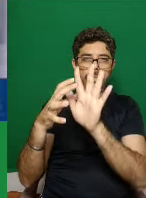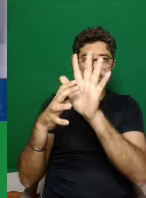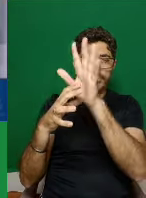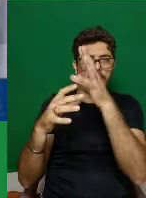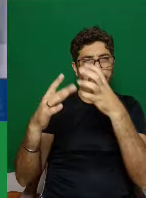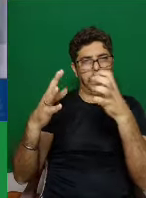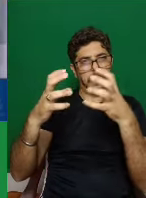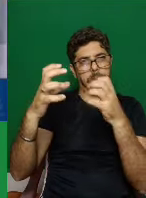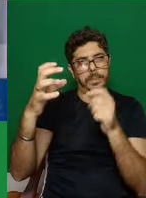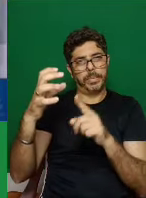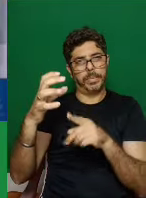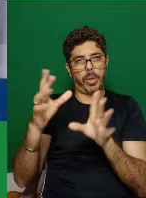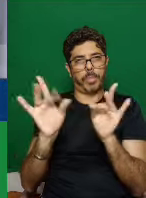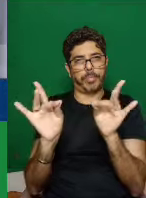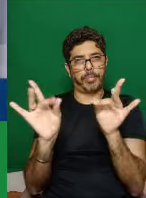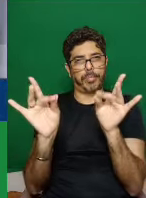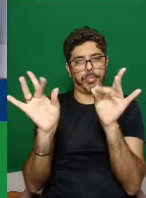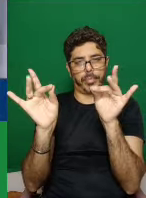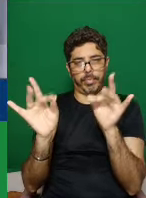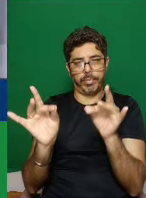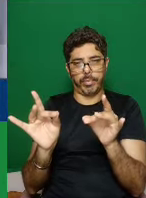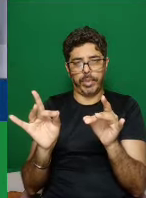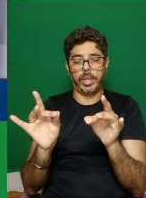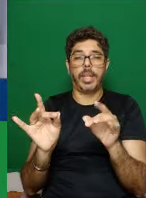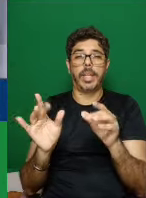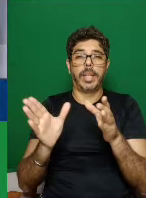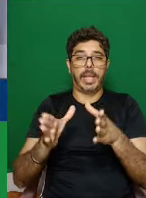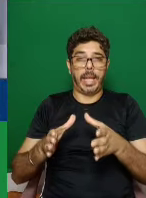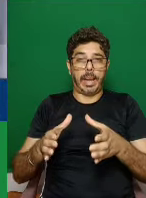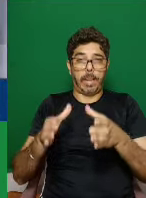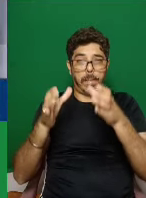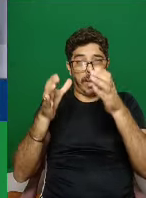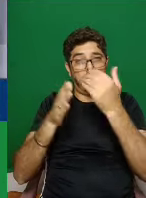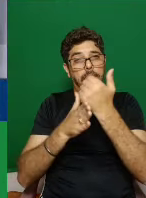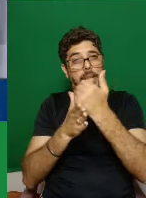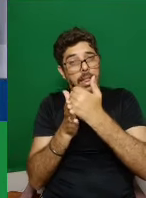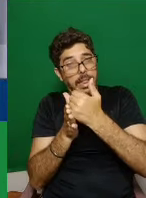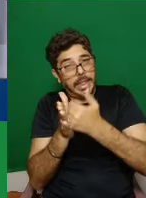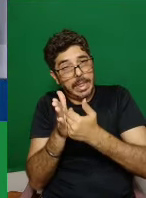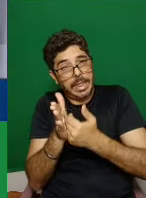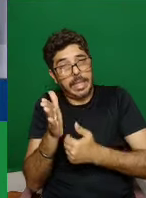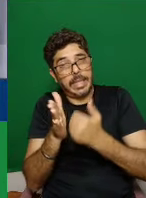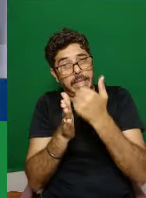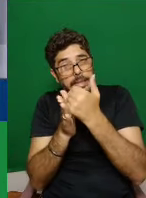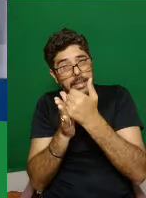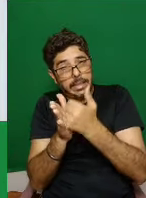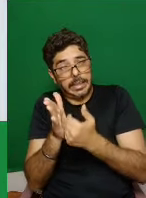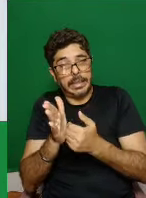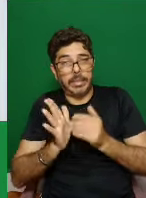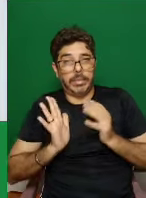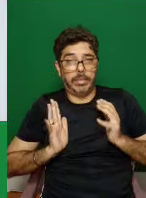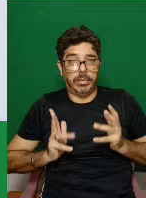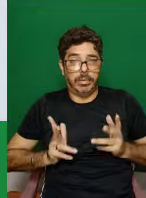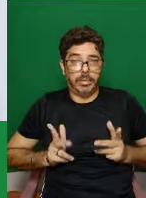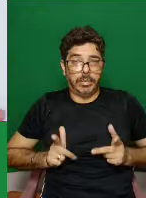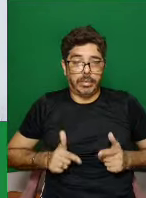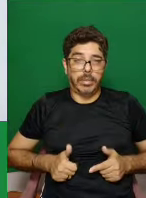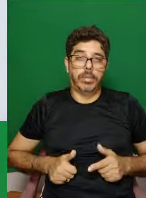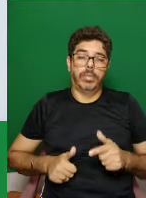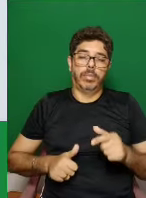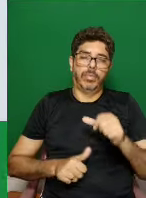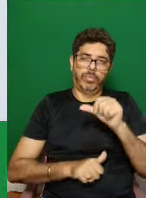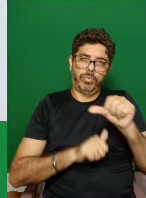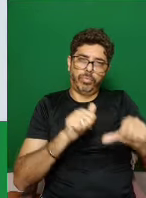Periodicamente, essas placas devem ser limpas para a remoção dos resíduos, que por sua vez devem ser levados a uma área de descarte, a fim